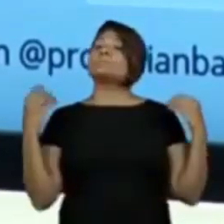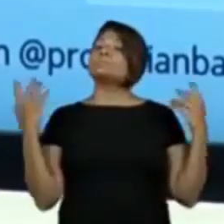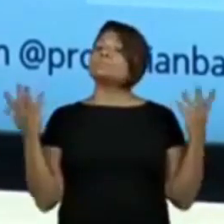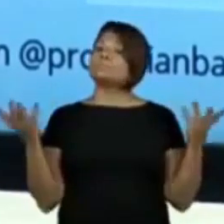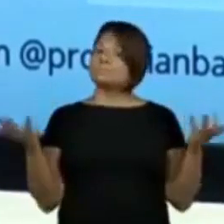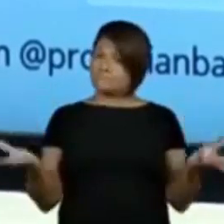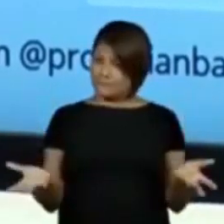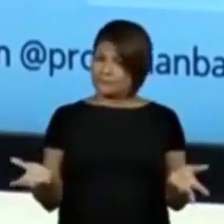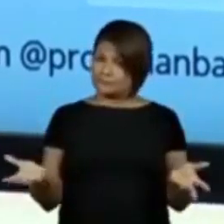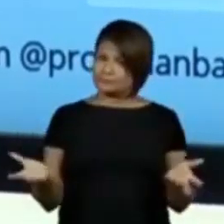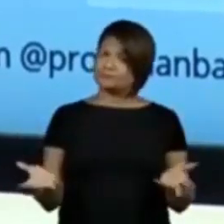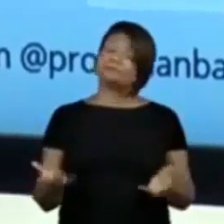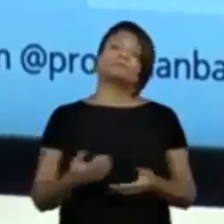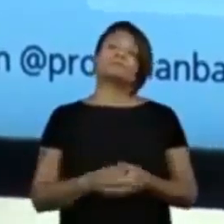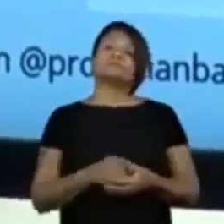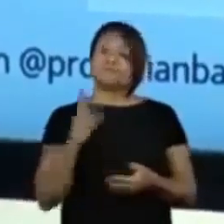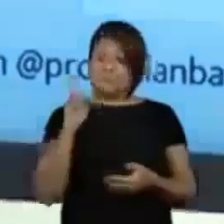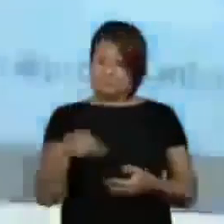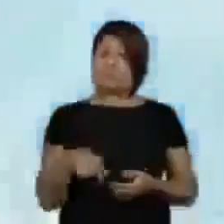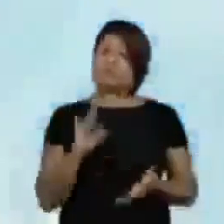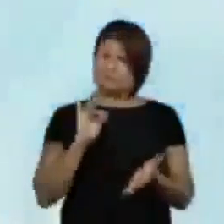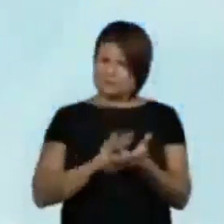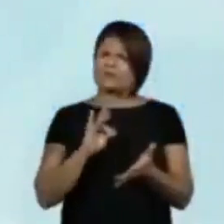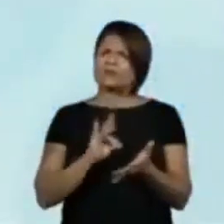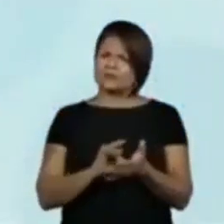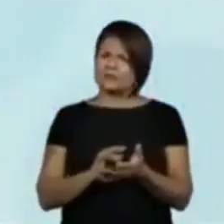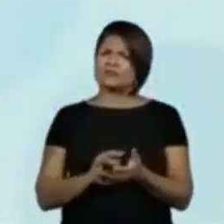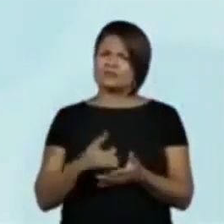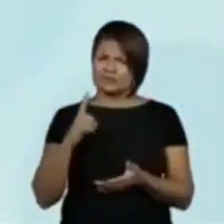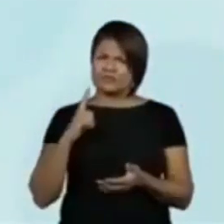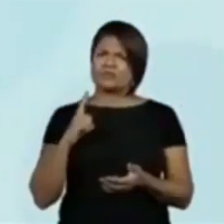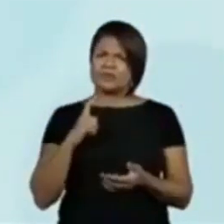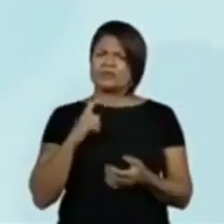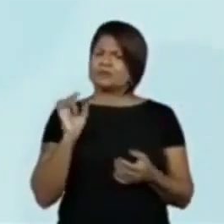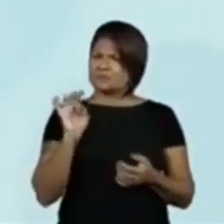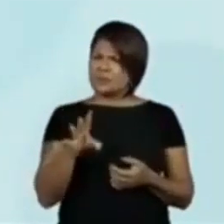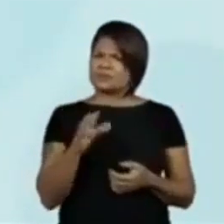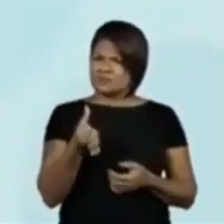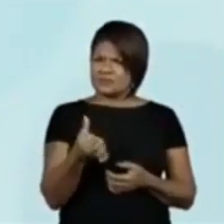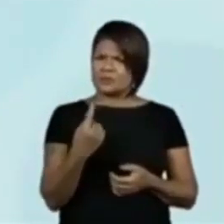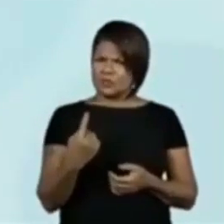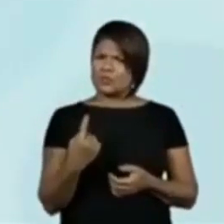Portanto, será que era verdade que eu tinha só 61?